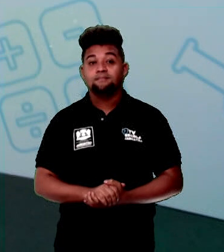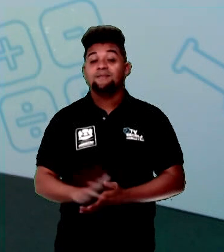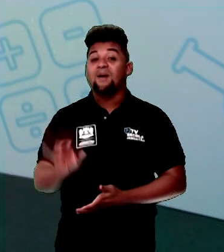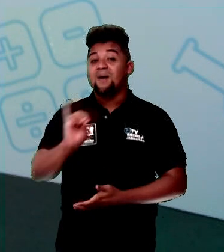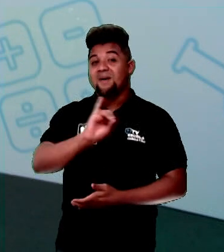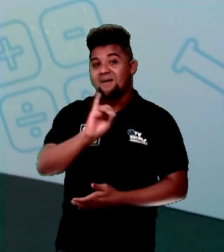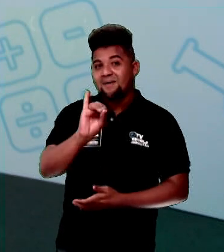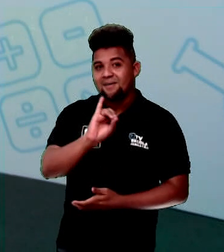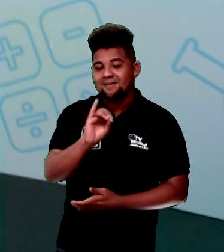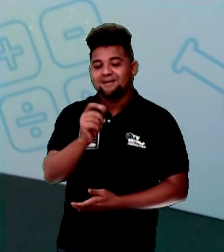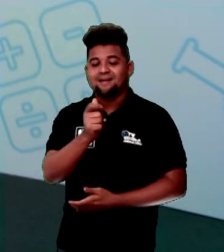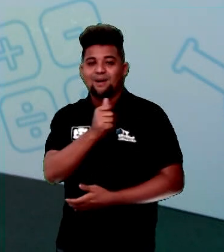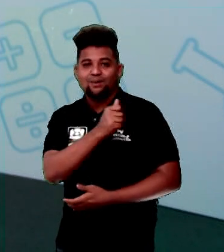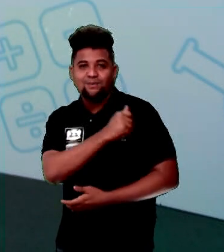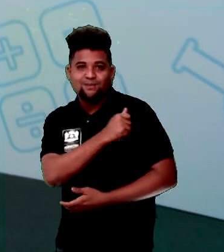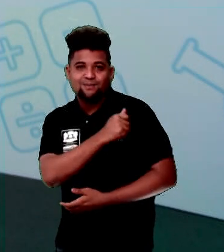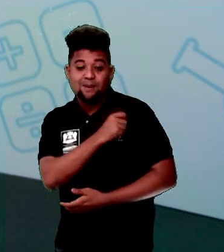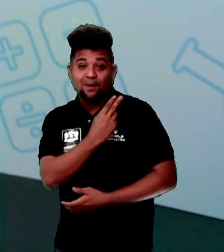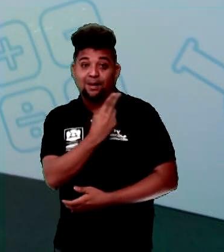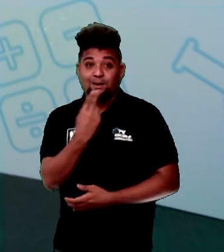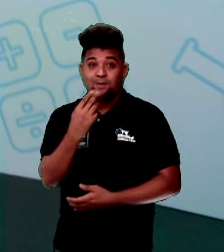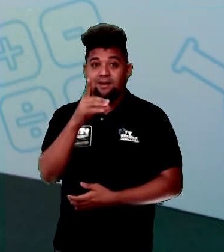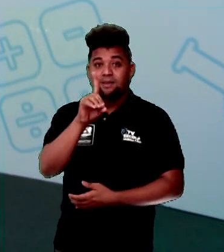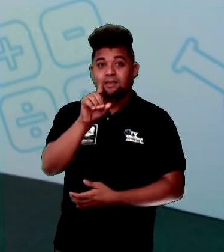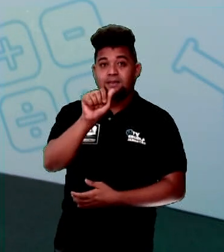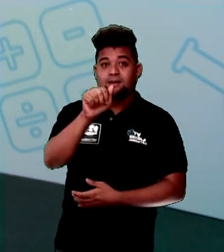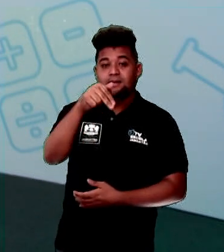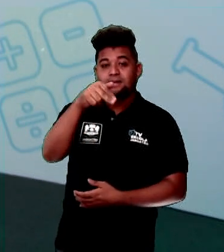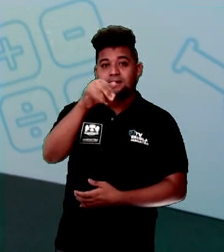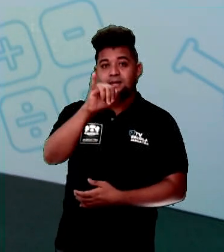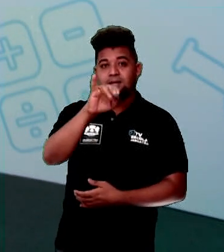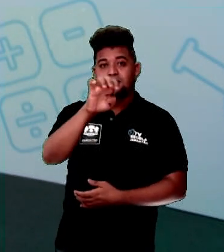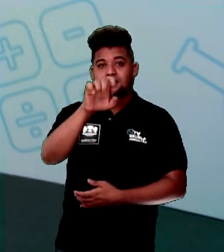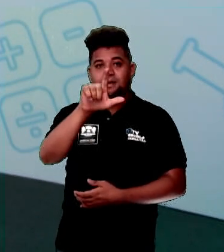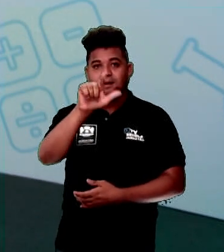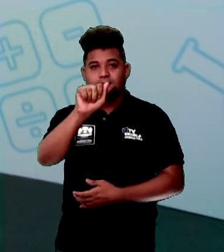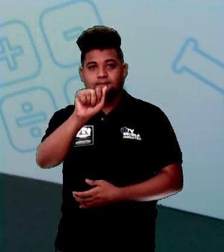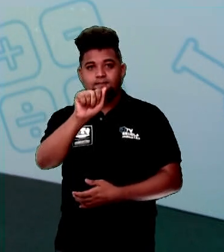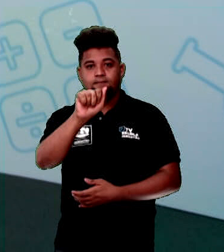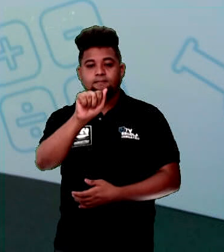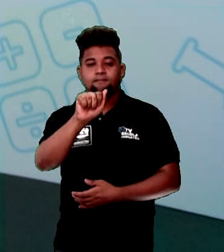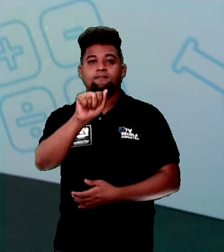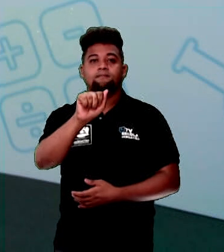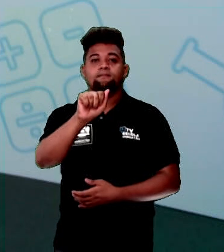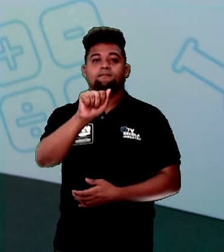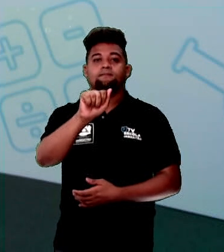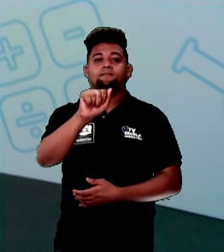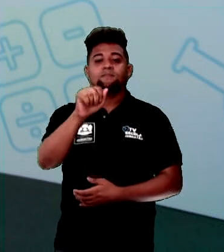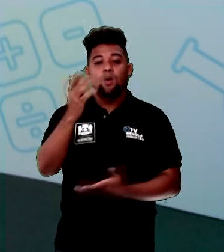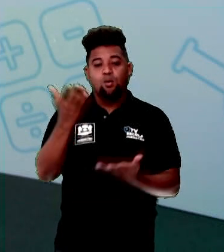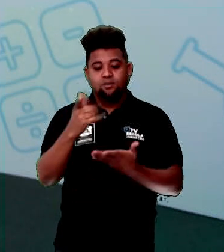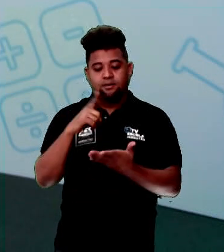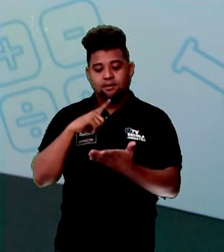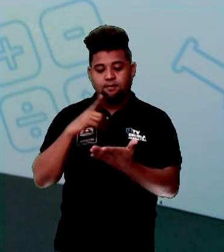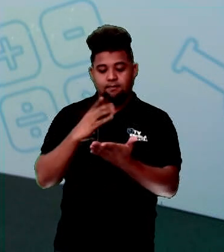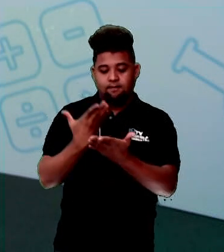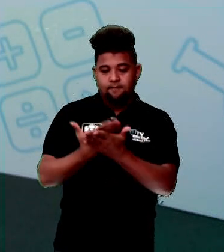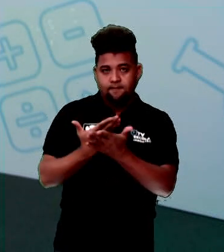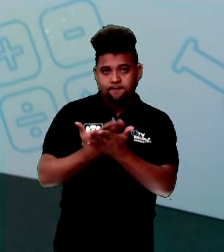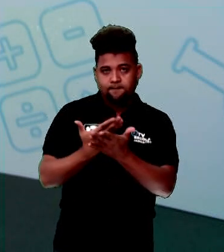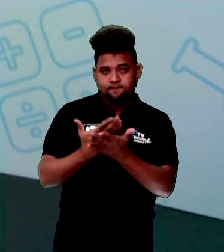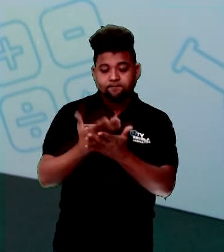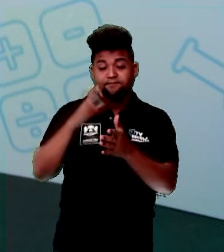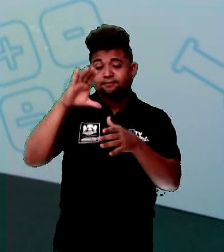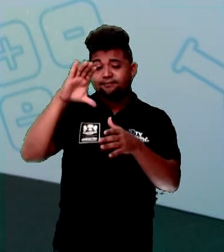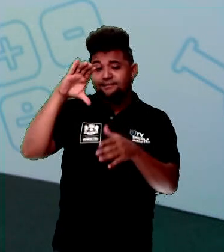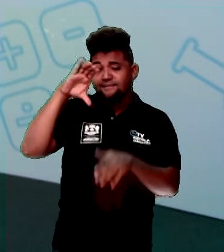Oi, alunos. O meu nome é Daniele de Freitas e hoje nós teremos uma aula de língua portuguesa para o módulo 2